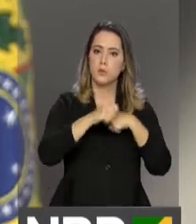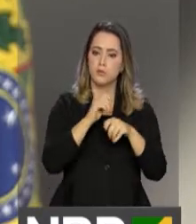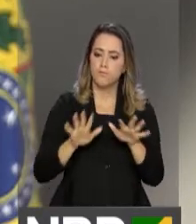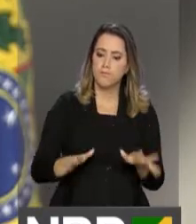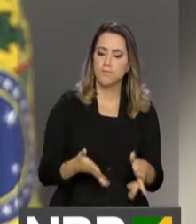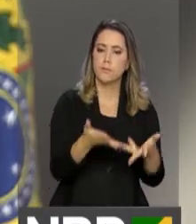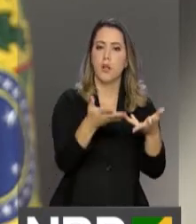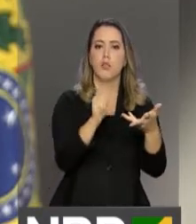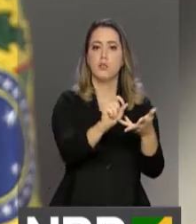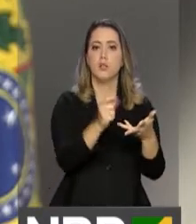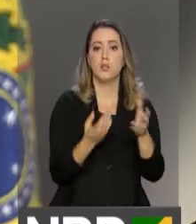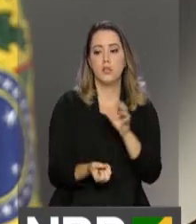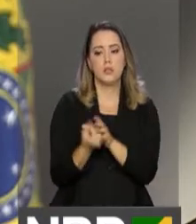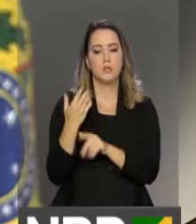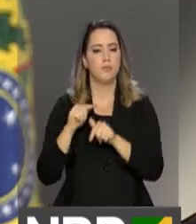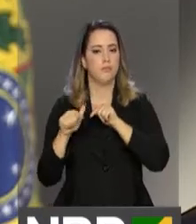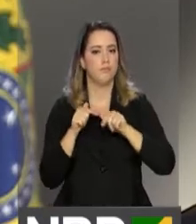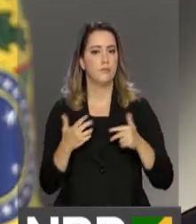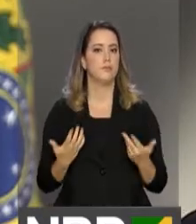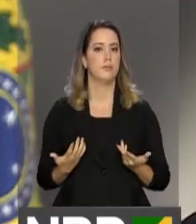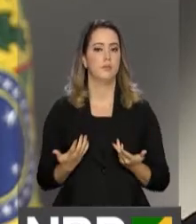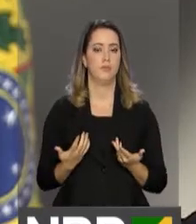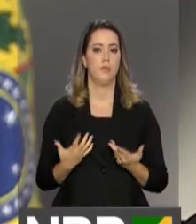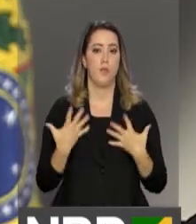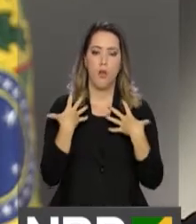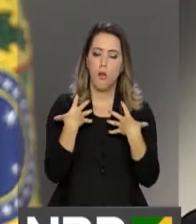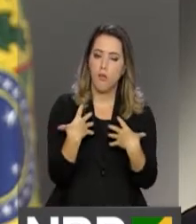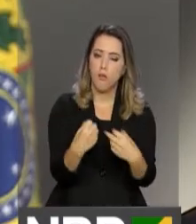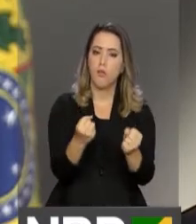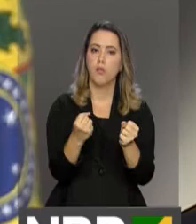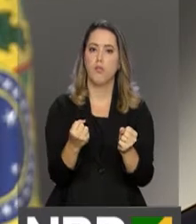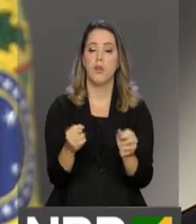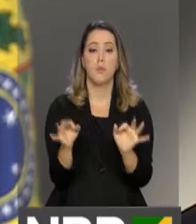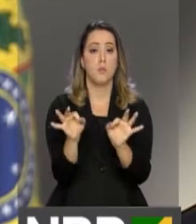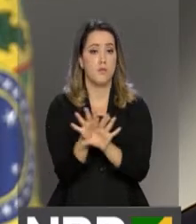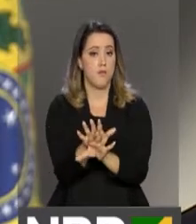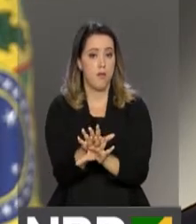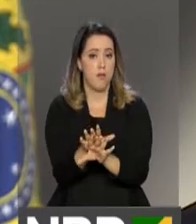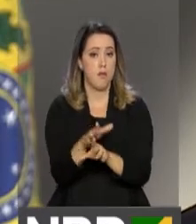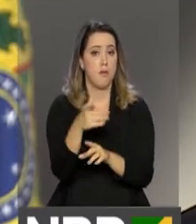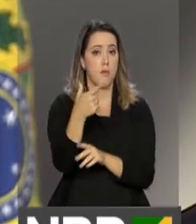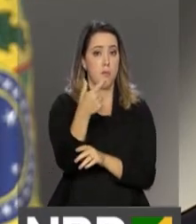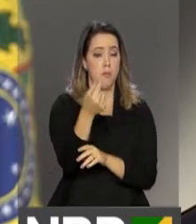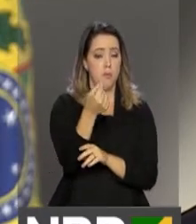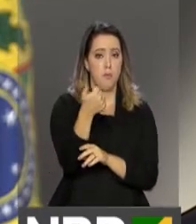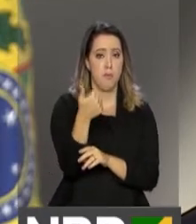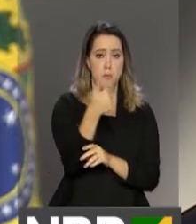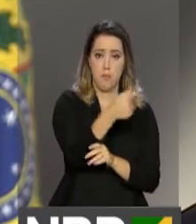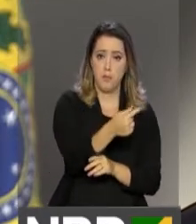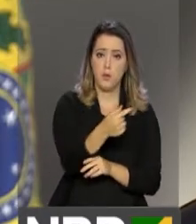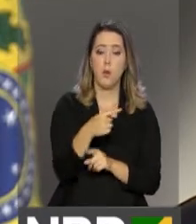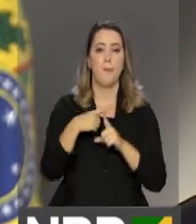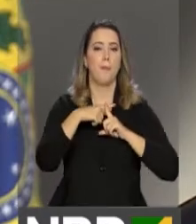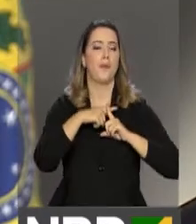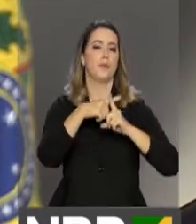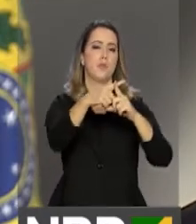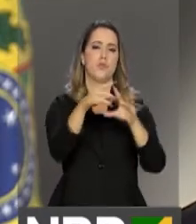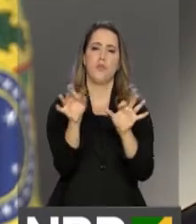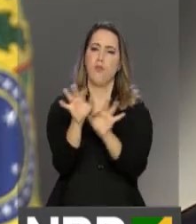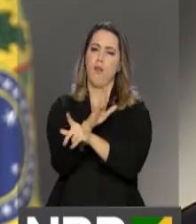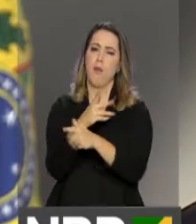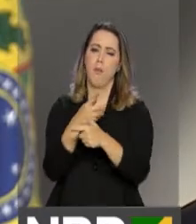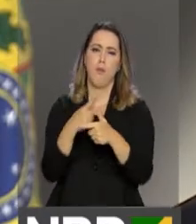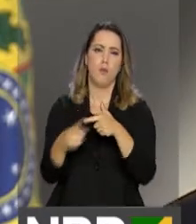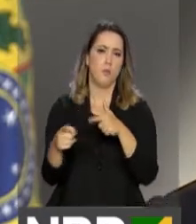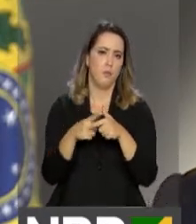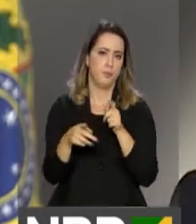aquece e surge os empregos vamos fechar 2017 no positivo deixando para trás a recessão